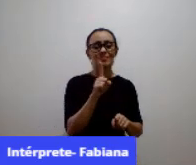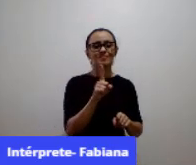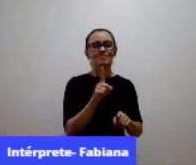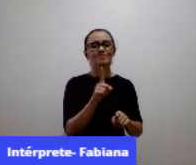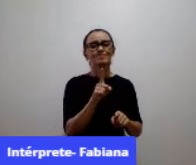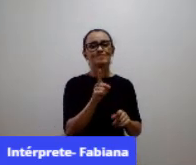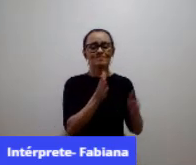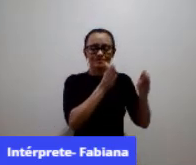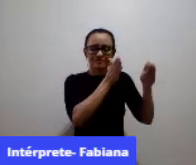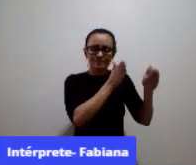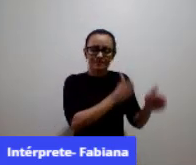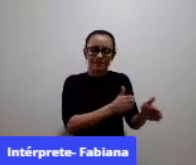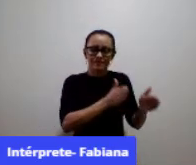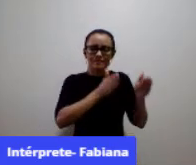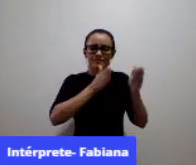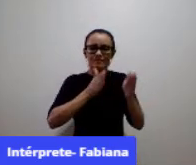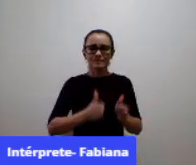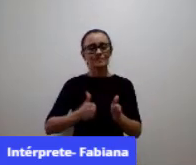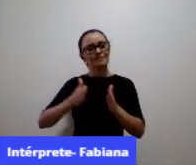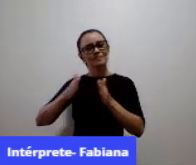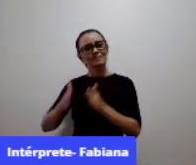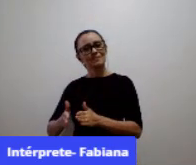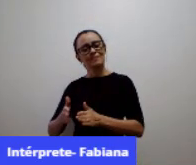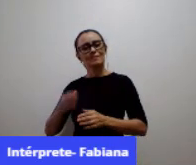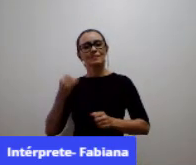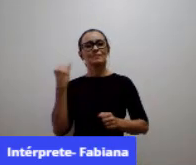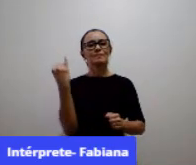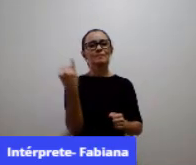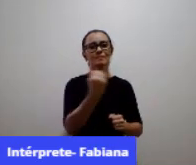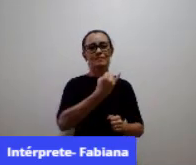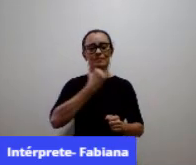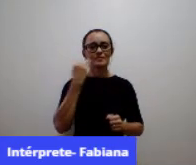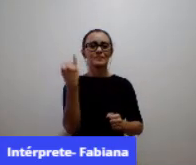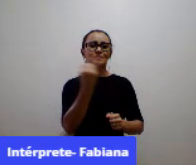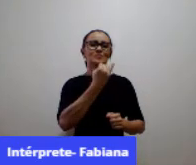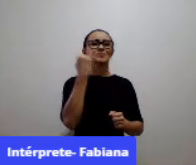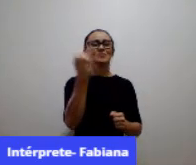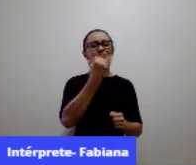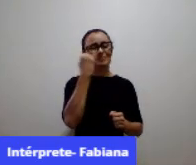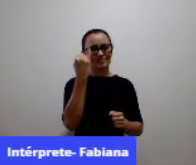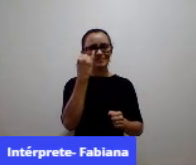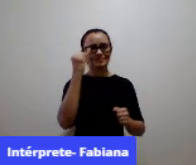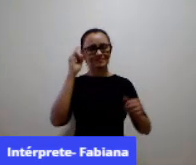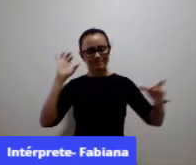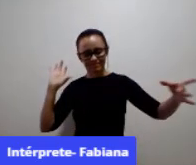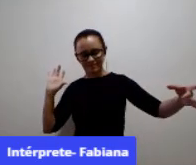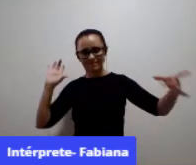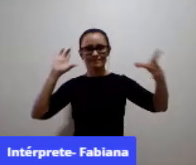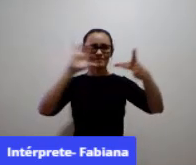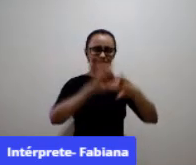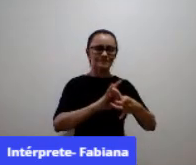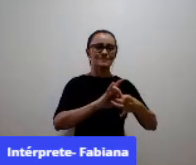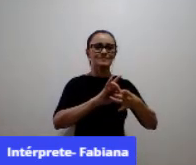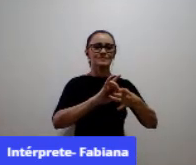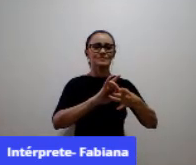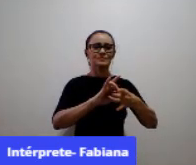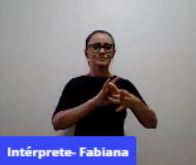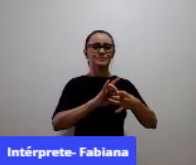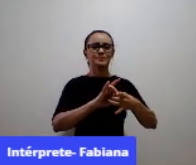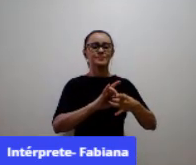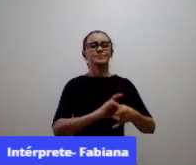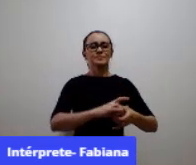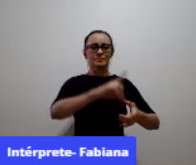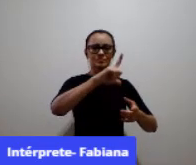sequenciais e importantíssimos para que exista a execução do próximo. Né? Existe a anamnese